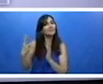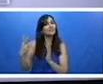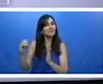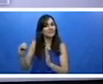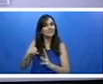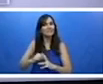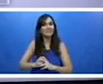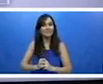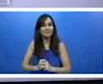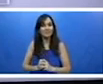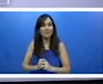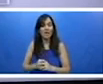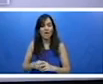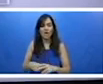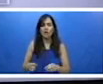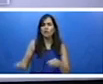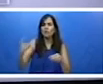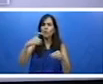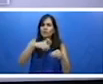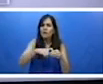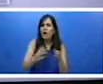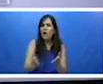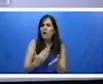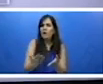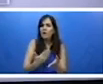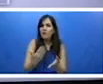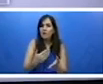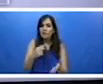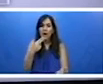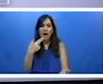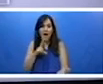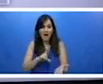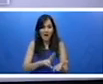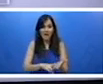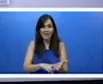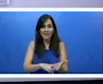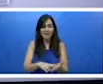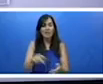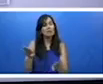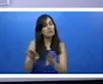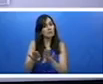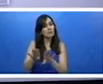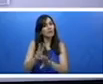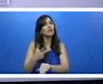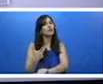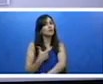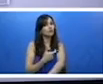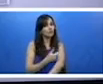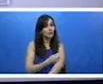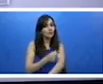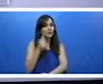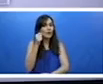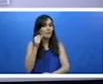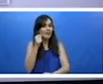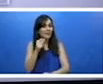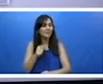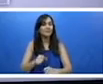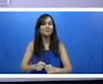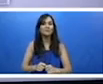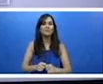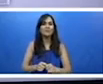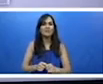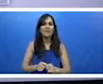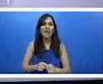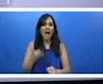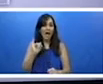amor incondicional, Carta de uma Desconhecida e o Vício, 24 horas na vida de uma mulher, as narrativas